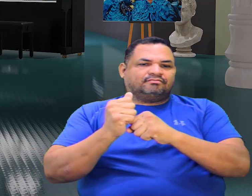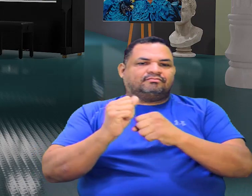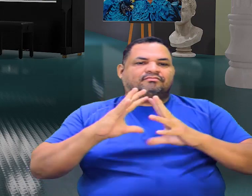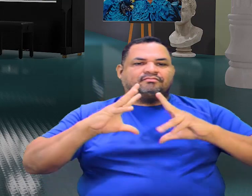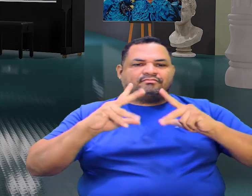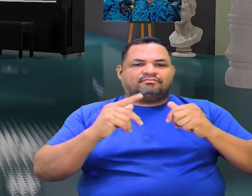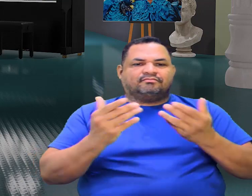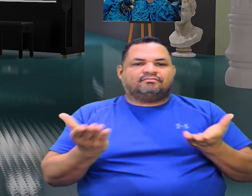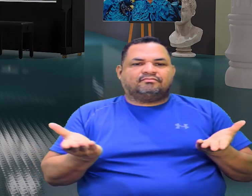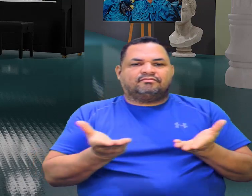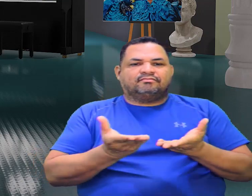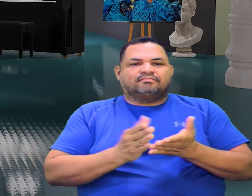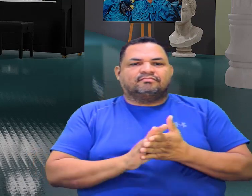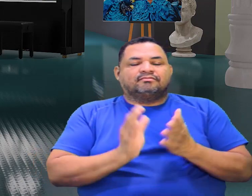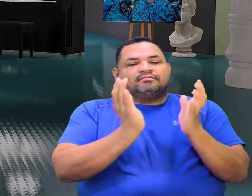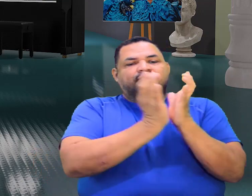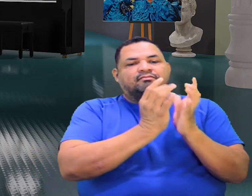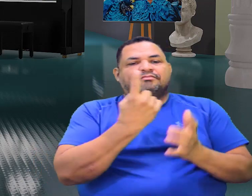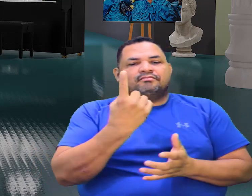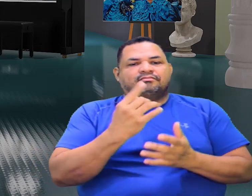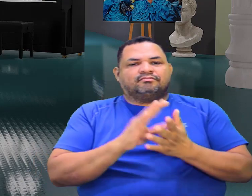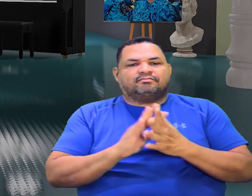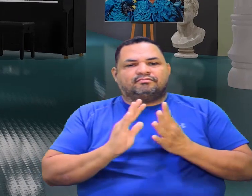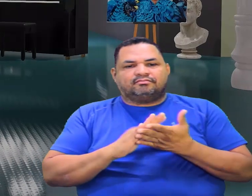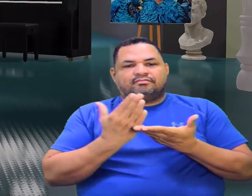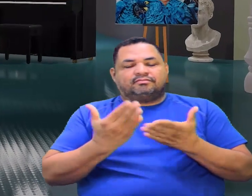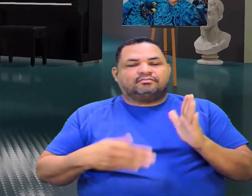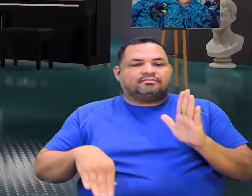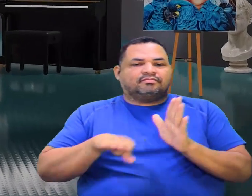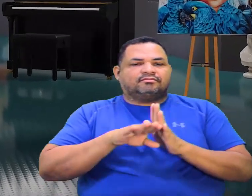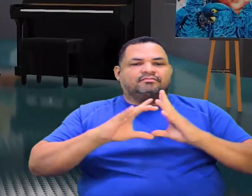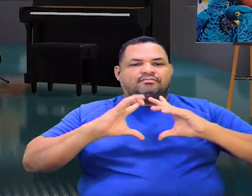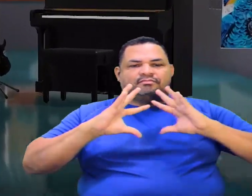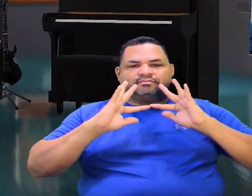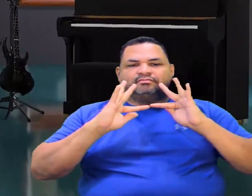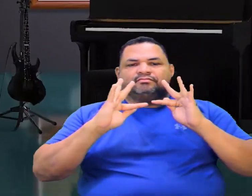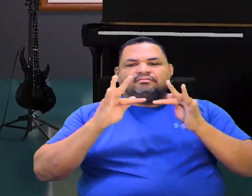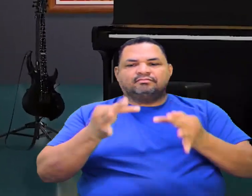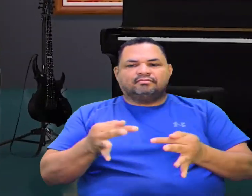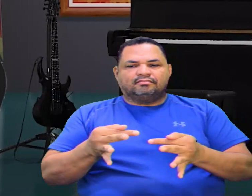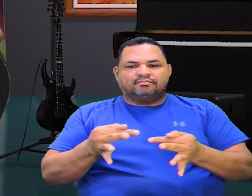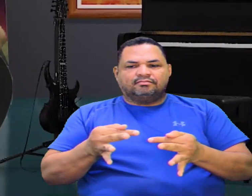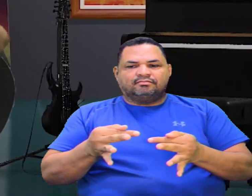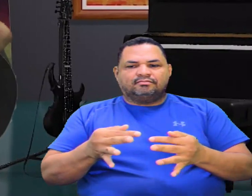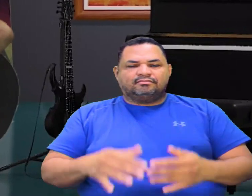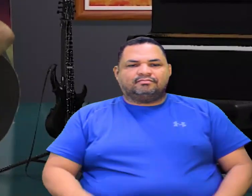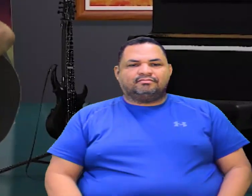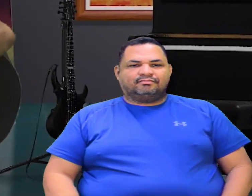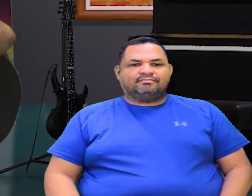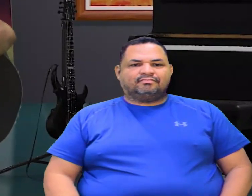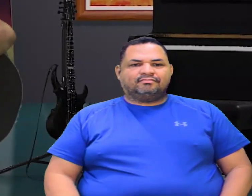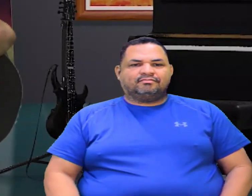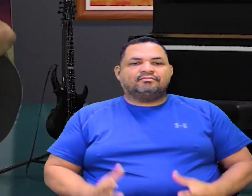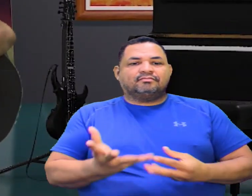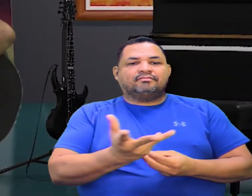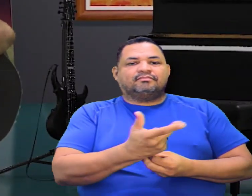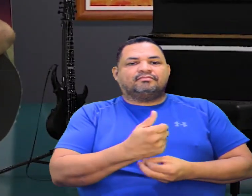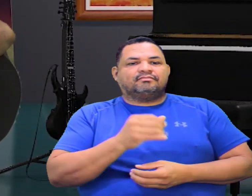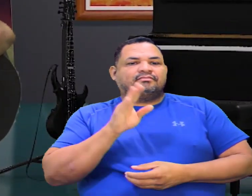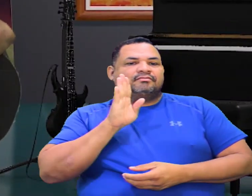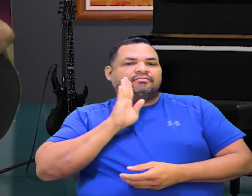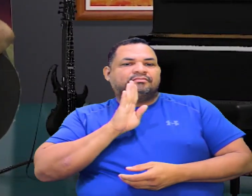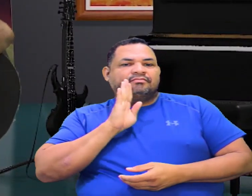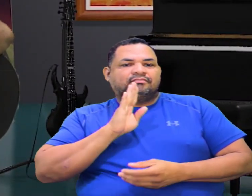geral é a unidade um está chegando ao seu final arte é tão